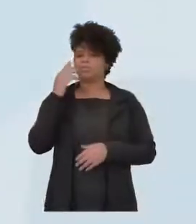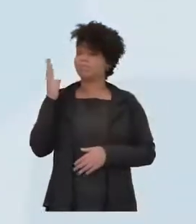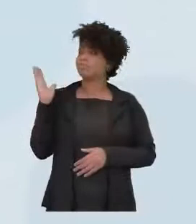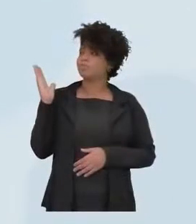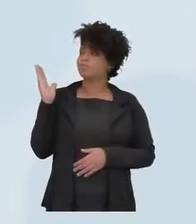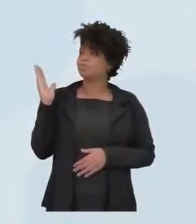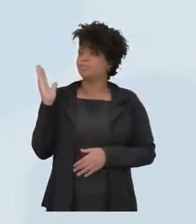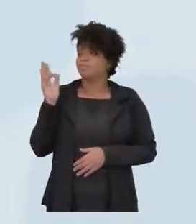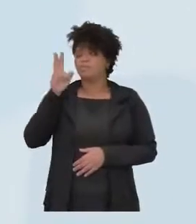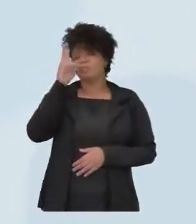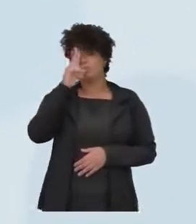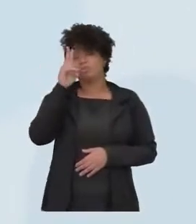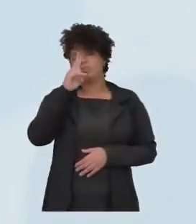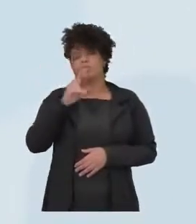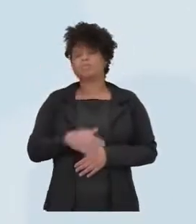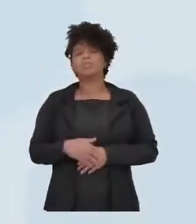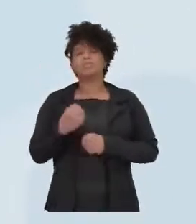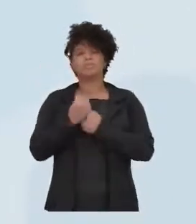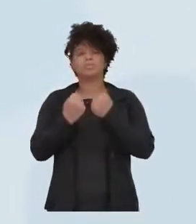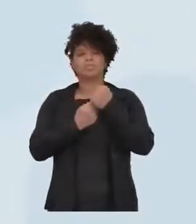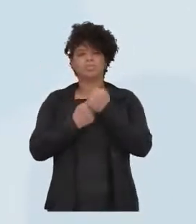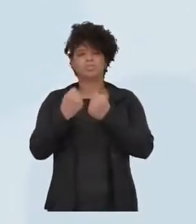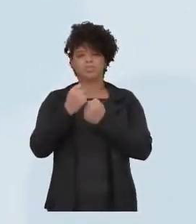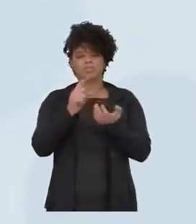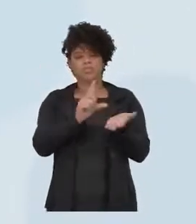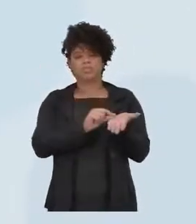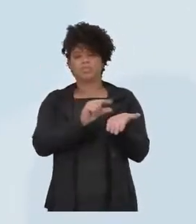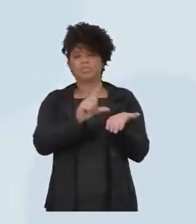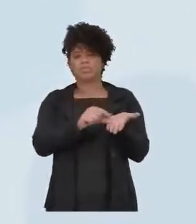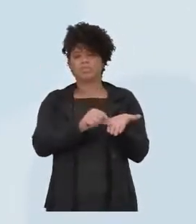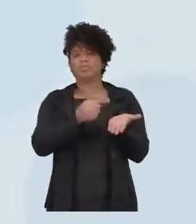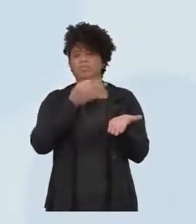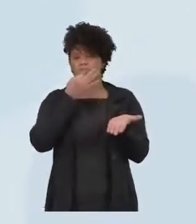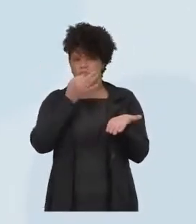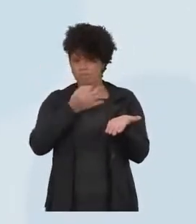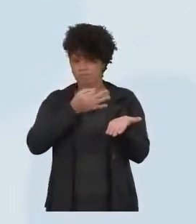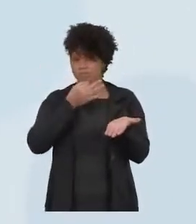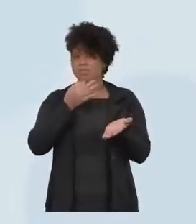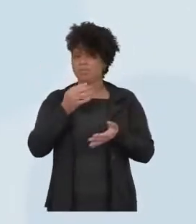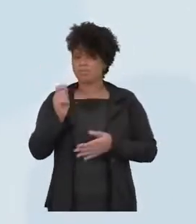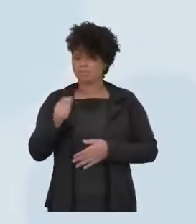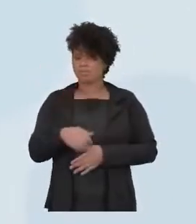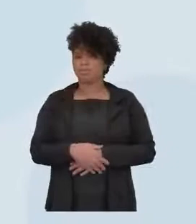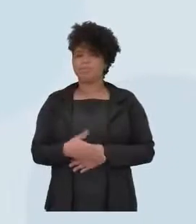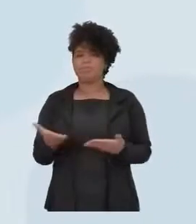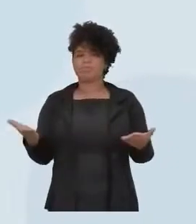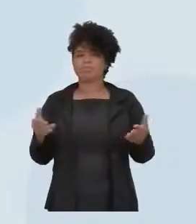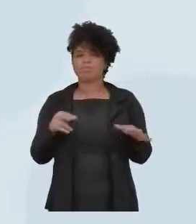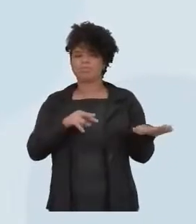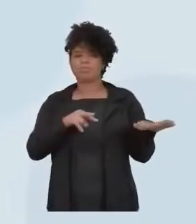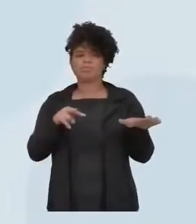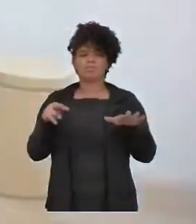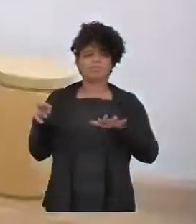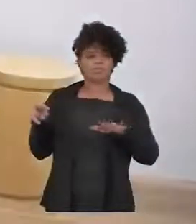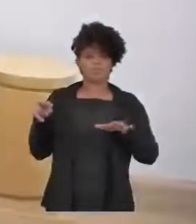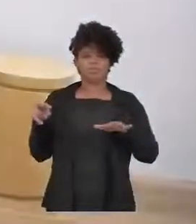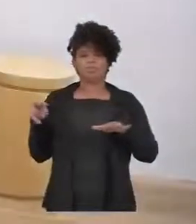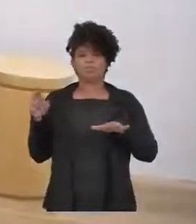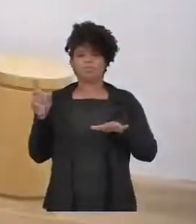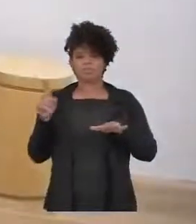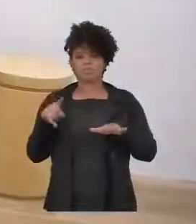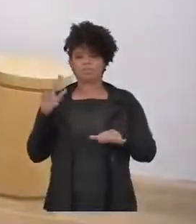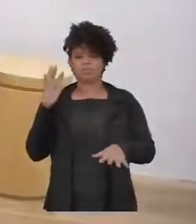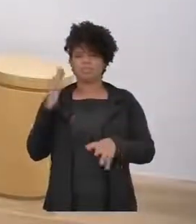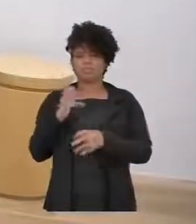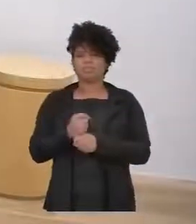a estrutura de um artigo de opinião e aí retomando, né? A semana de retomada. Exatamente, semana de retomada, eu falei de semana